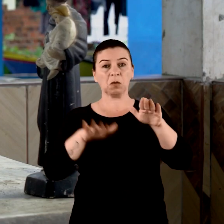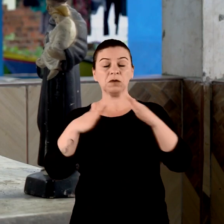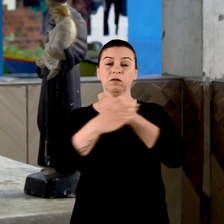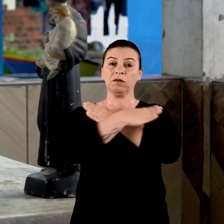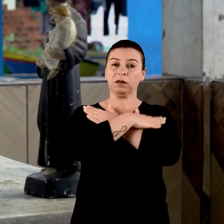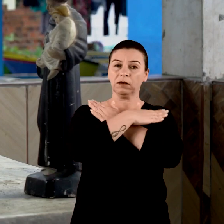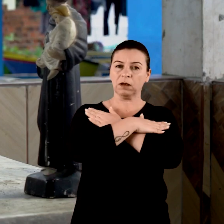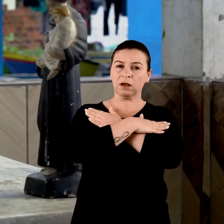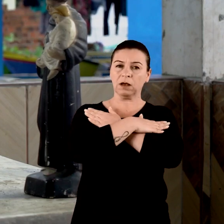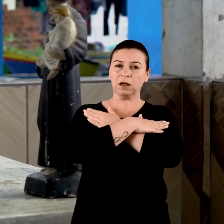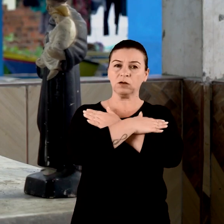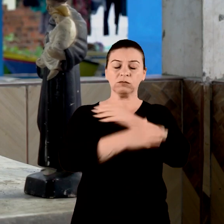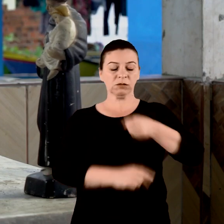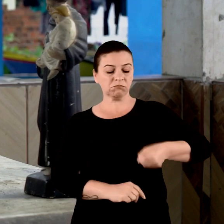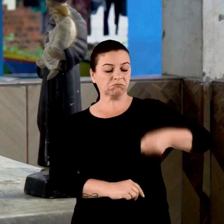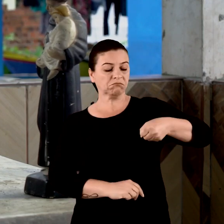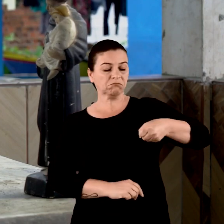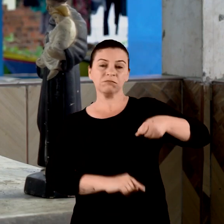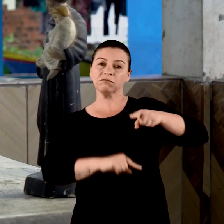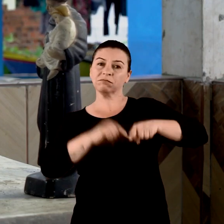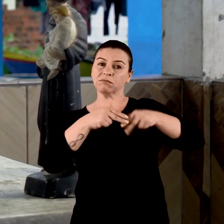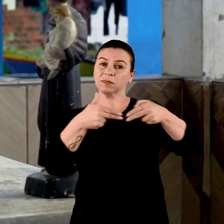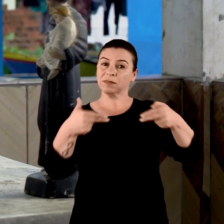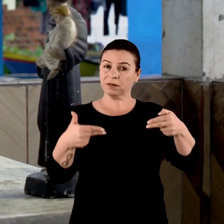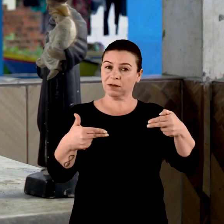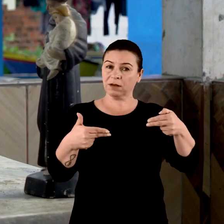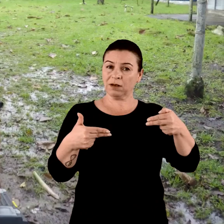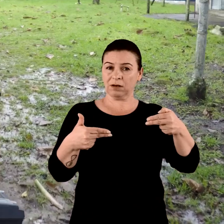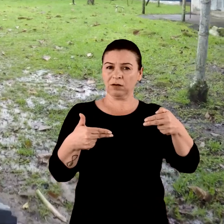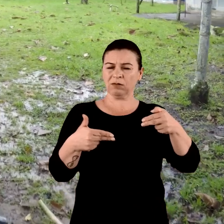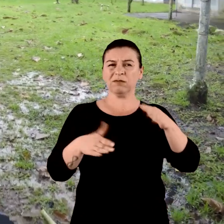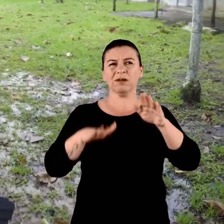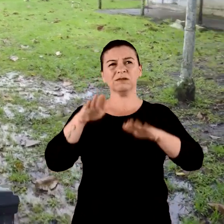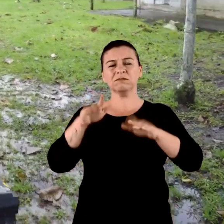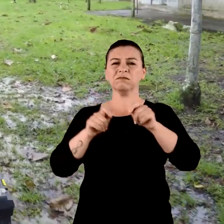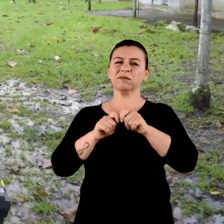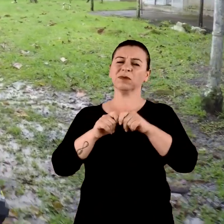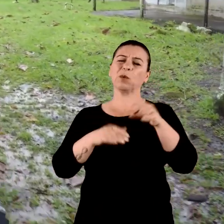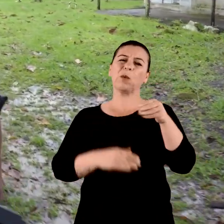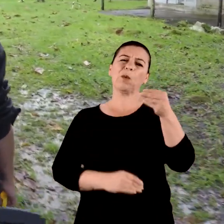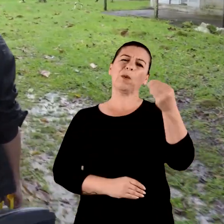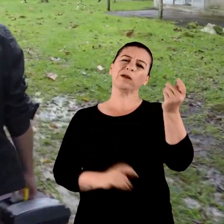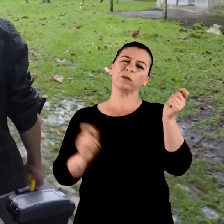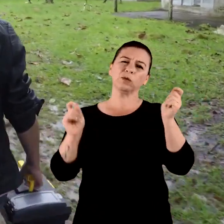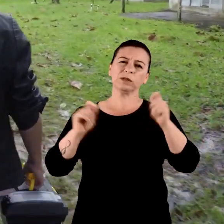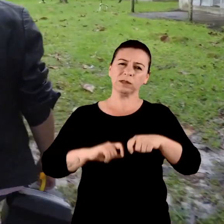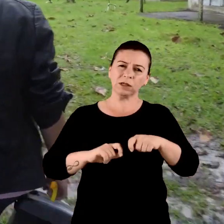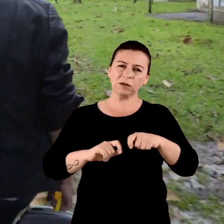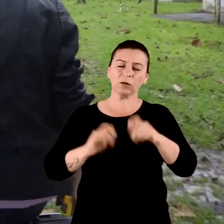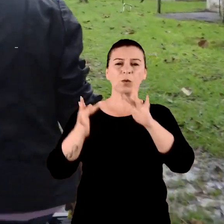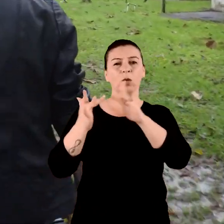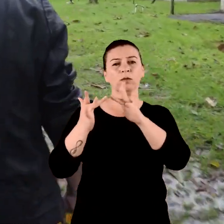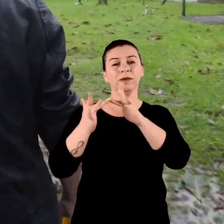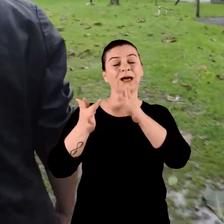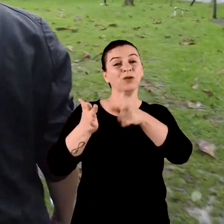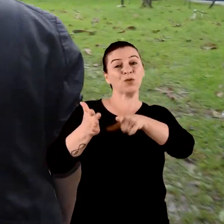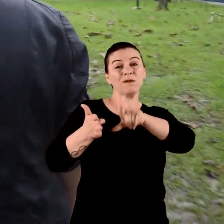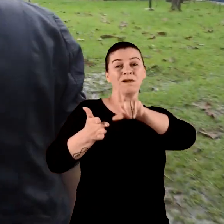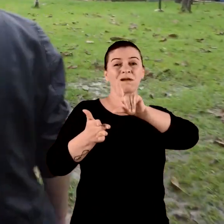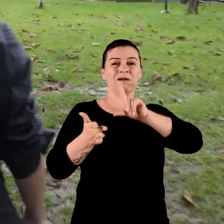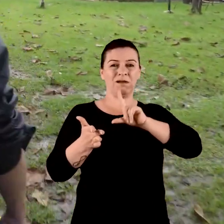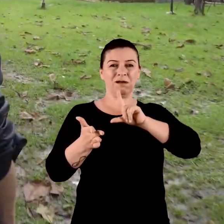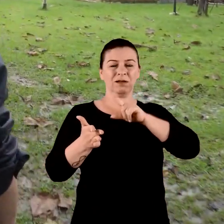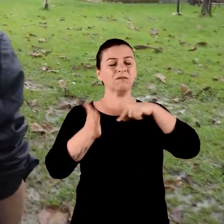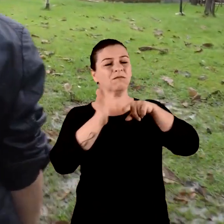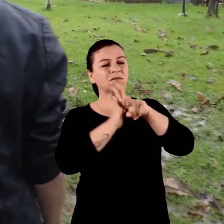quando eu posso, pego minha mala de material. Normalmente faço, quando possível, um contato com